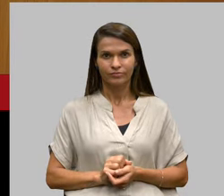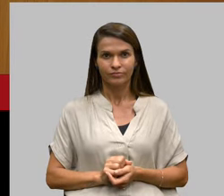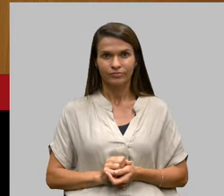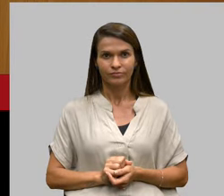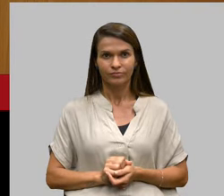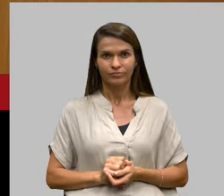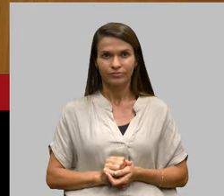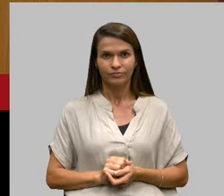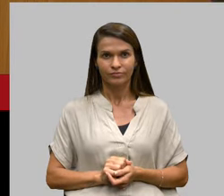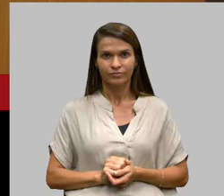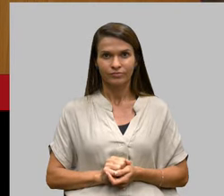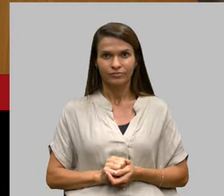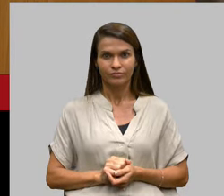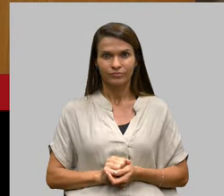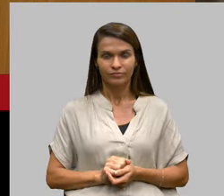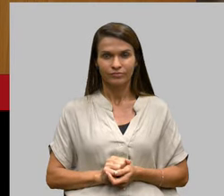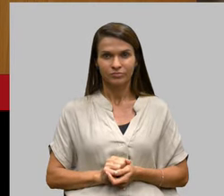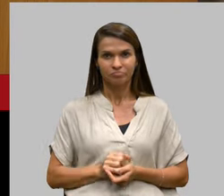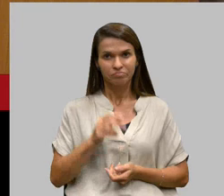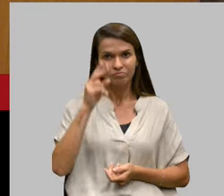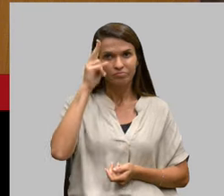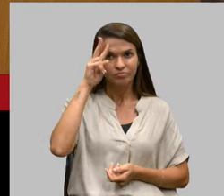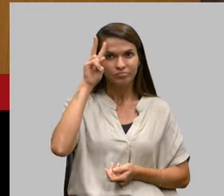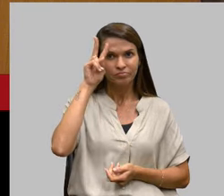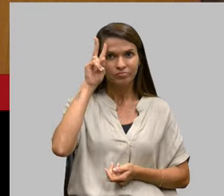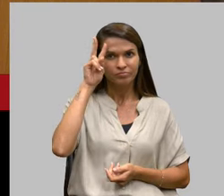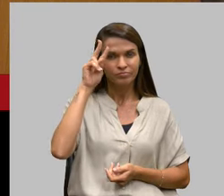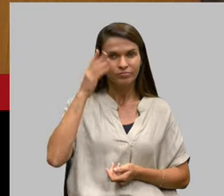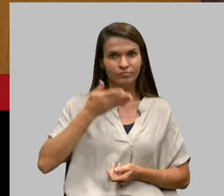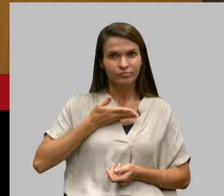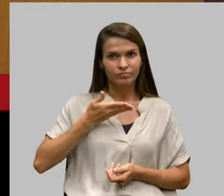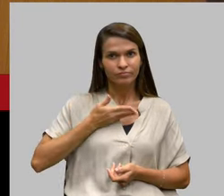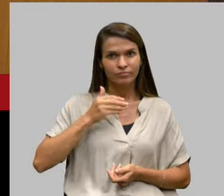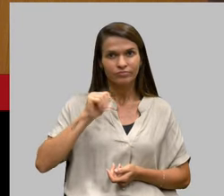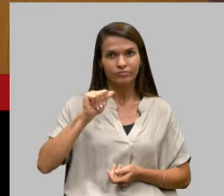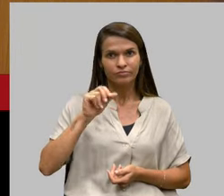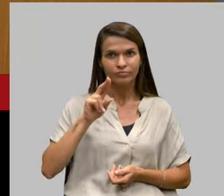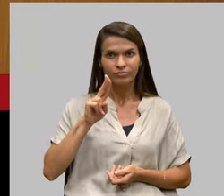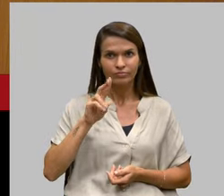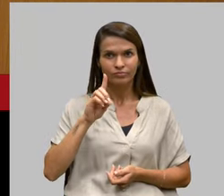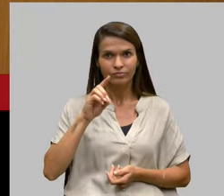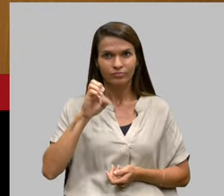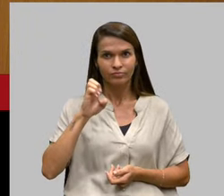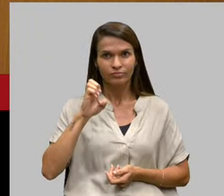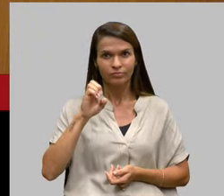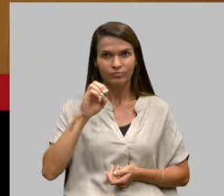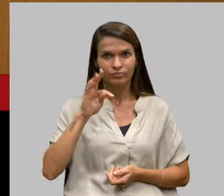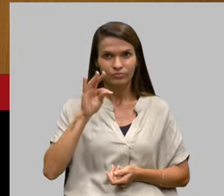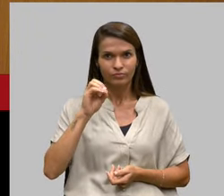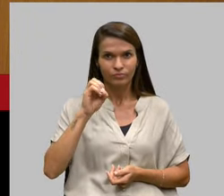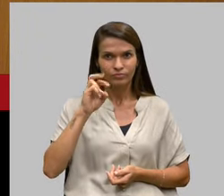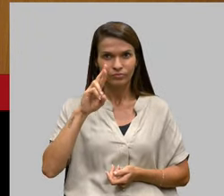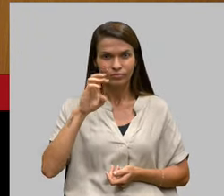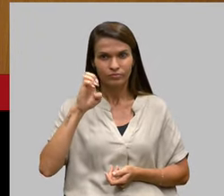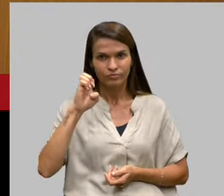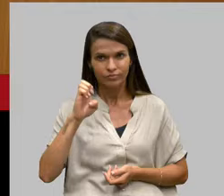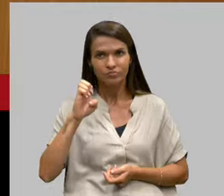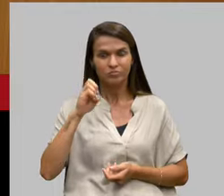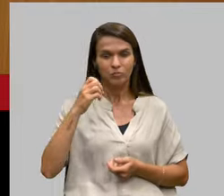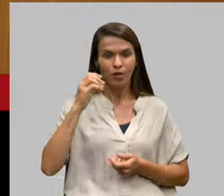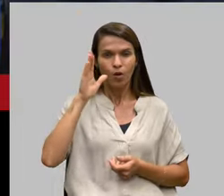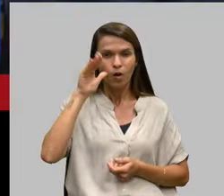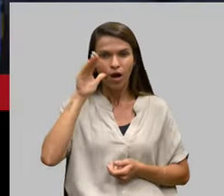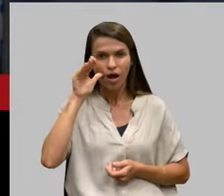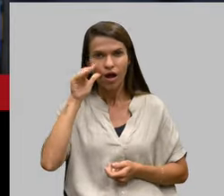terminamos e lembrando aí os colegas auditores que estão estiverem nos assistindo Se quiserem ir trabalhar no departamento